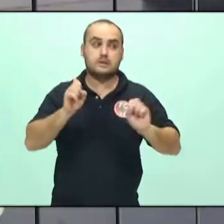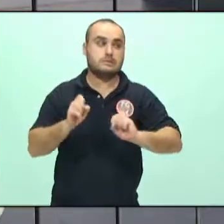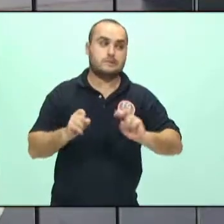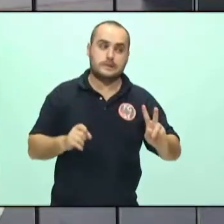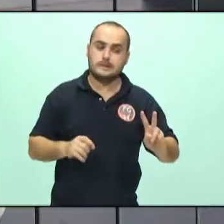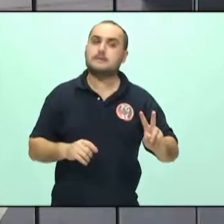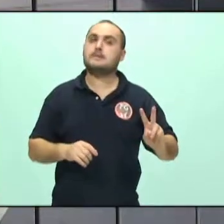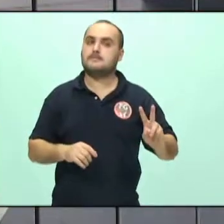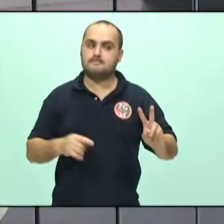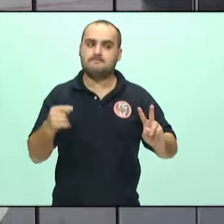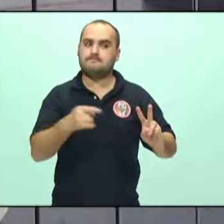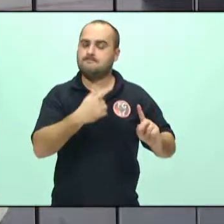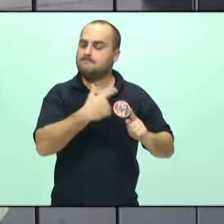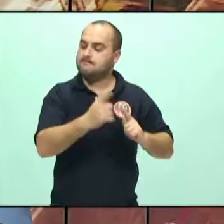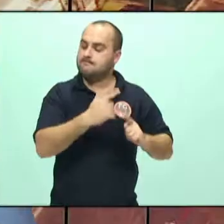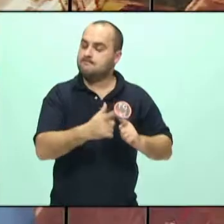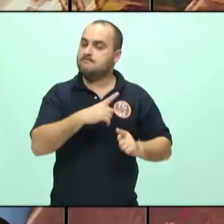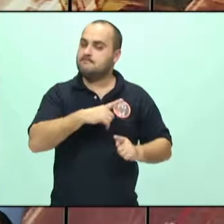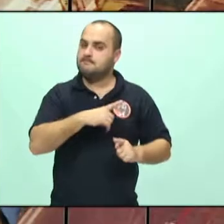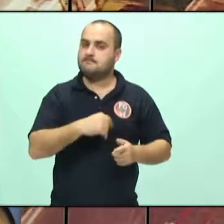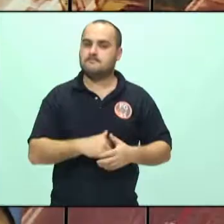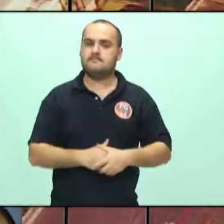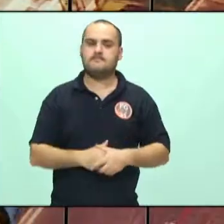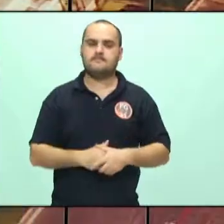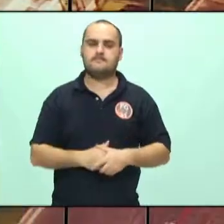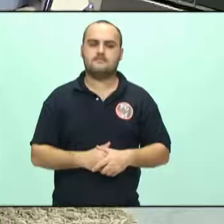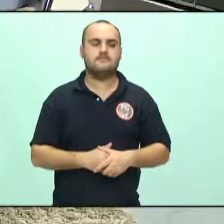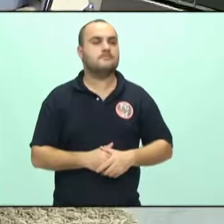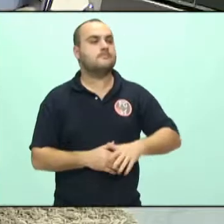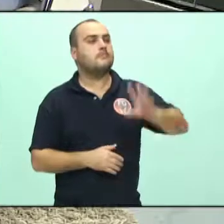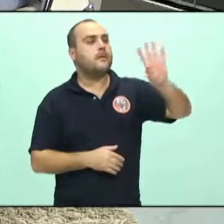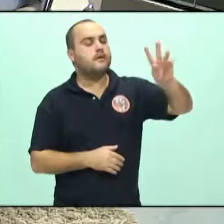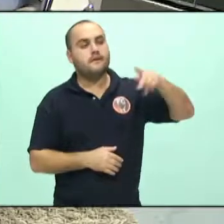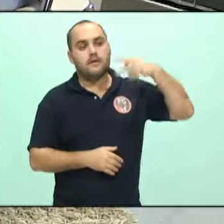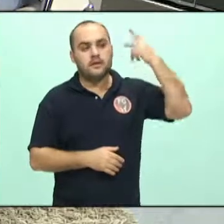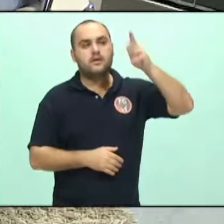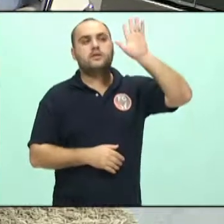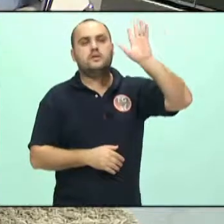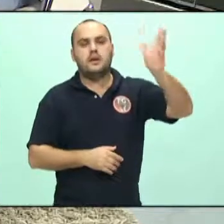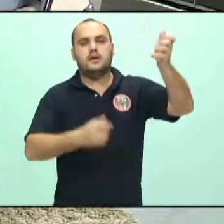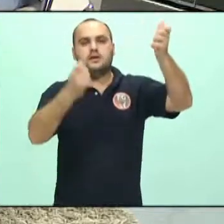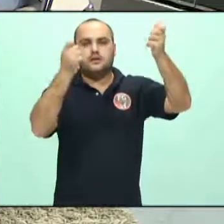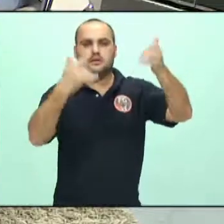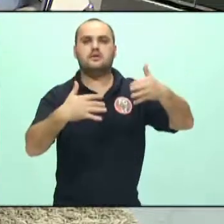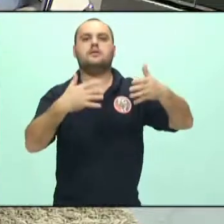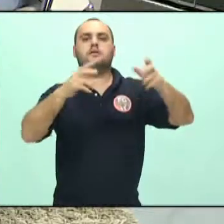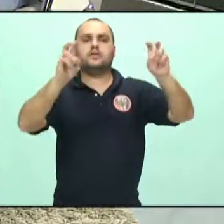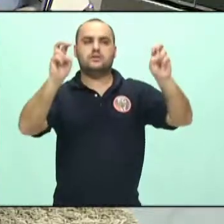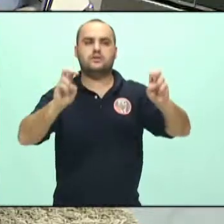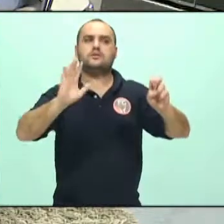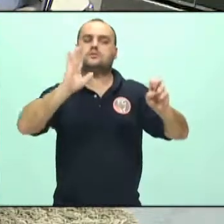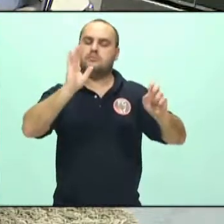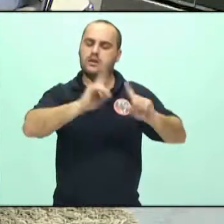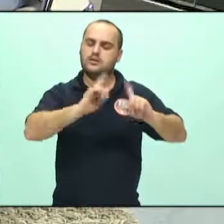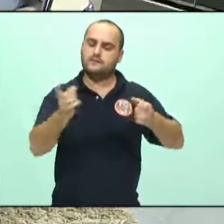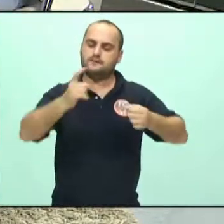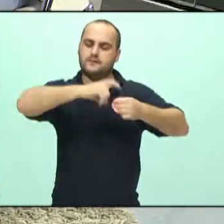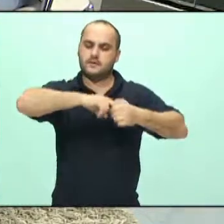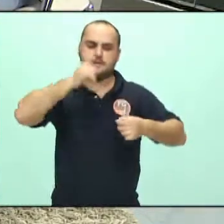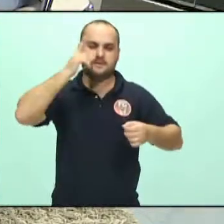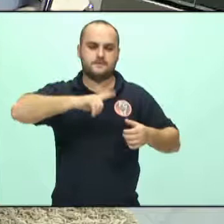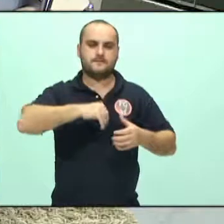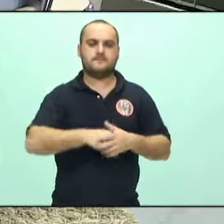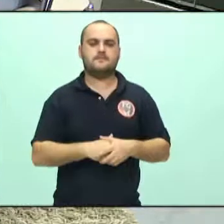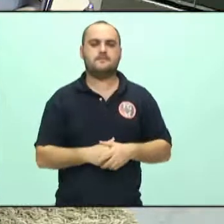foi crônico o negócio ali. Vereador, nós já falamos sobre esse assunto que eu vou voltar a ele agora.